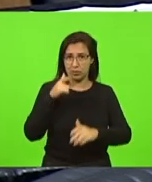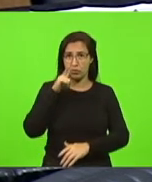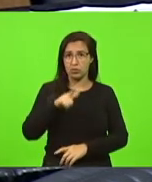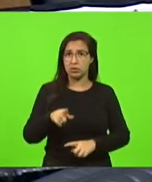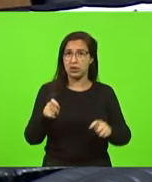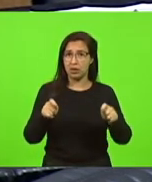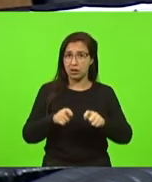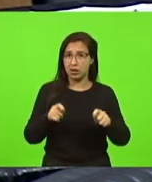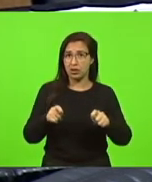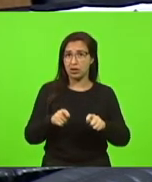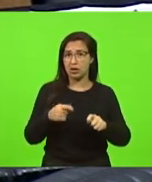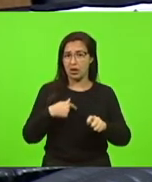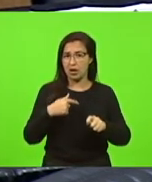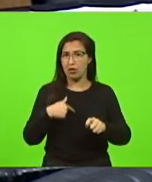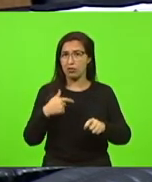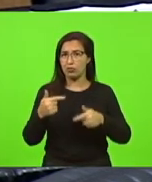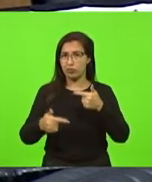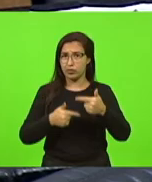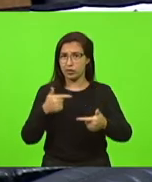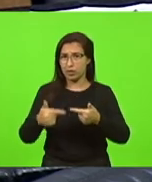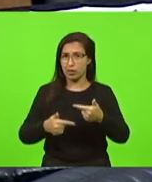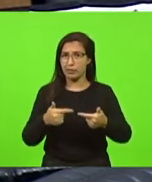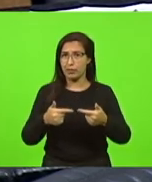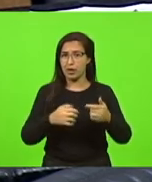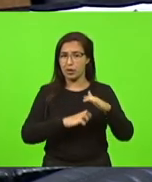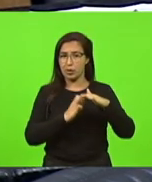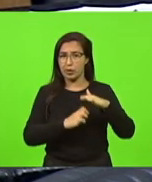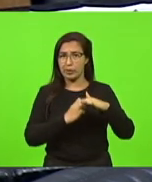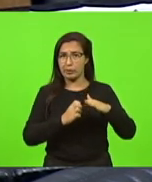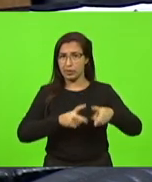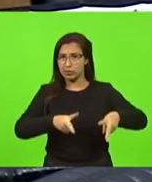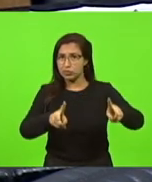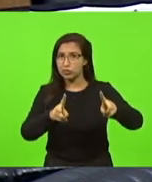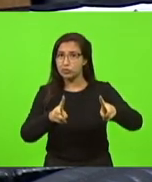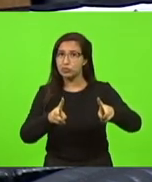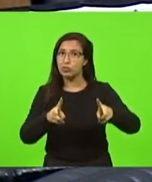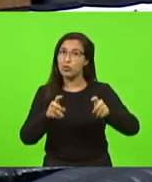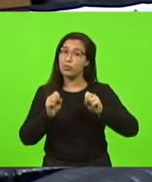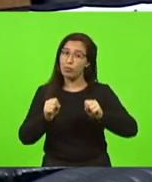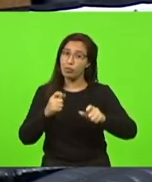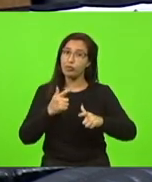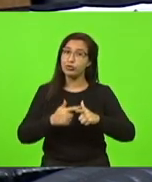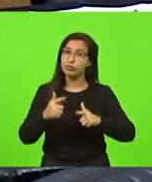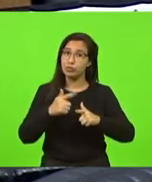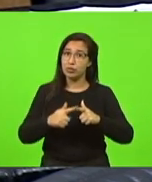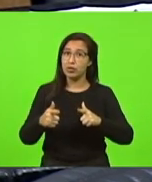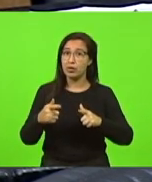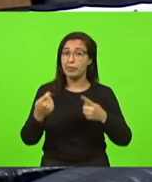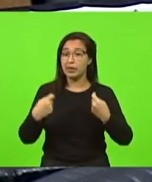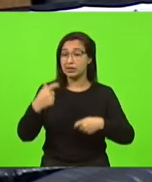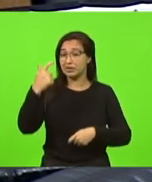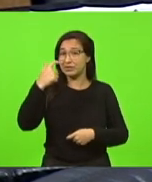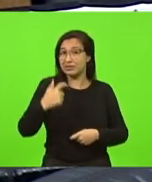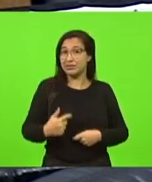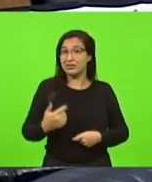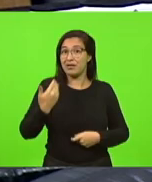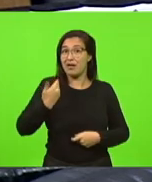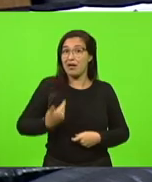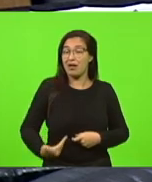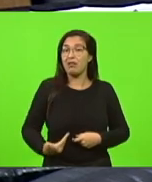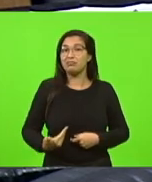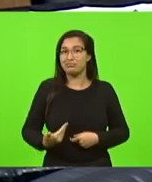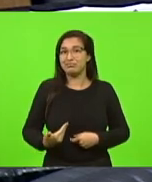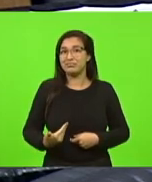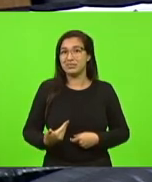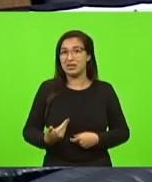Estado com a minha empresa, talvez com muita dificuldade, mas vai defender de mim, vai depender de mim, talvez até de